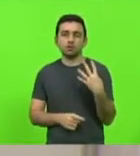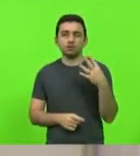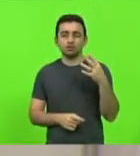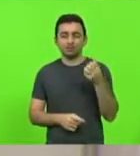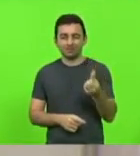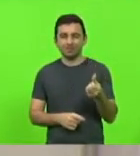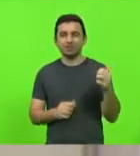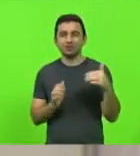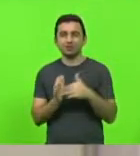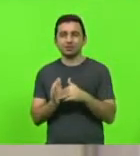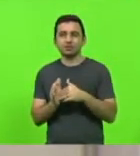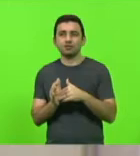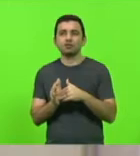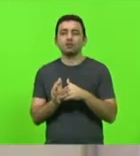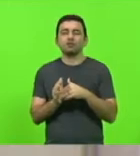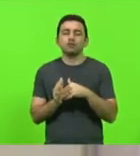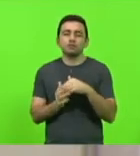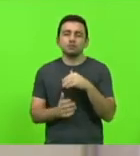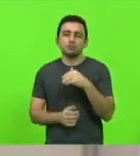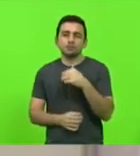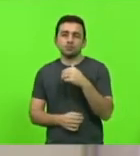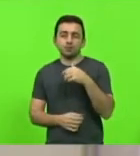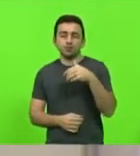1646 e